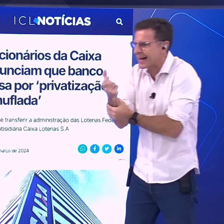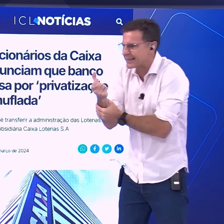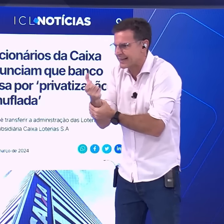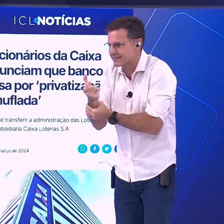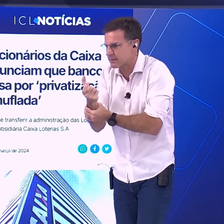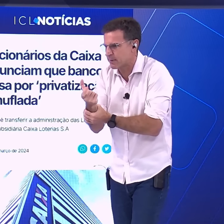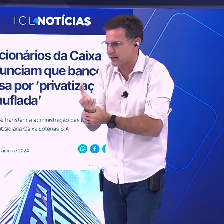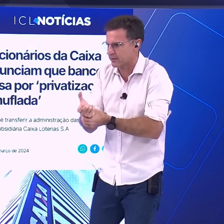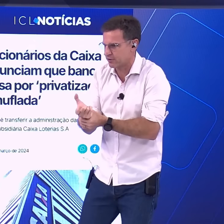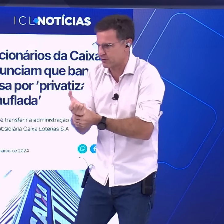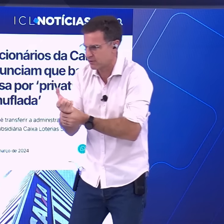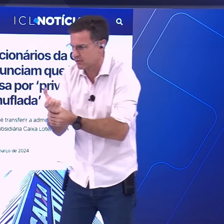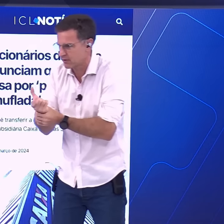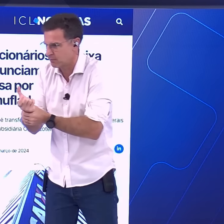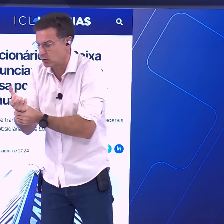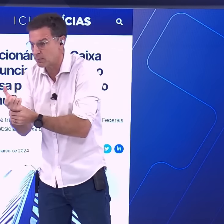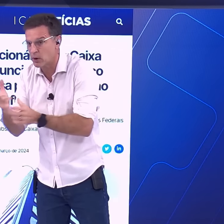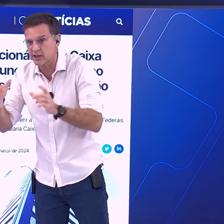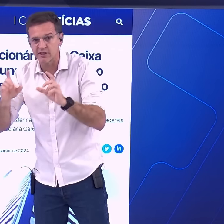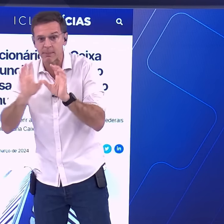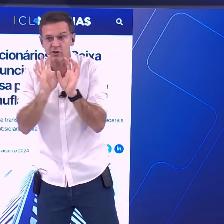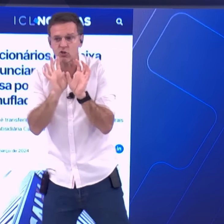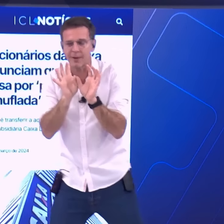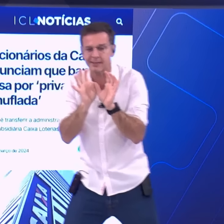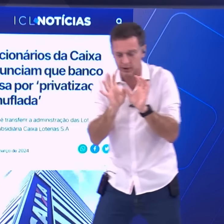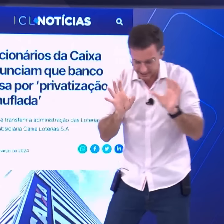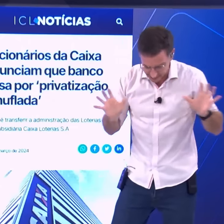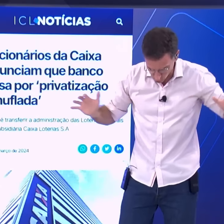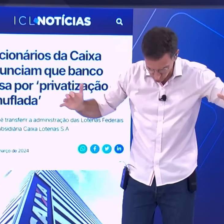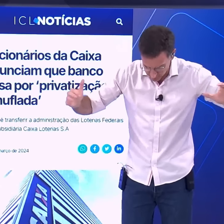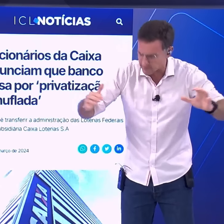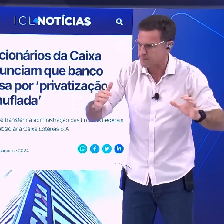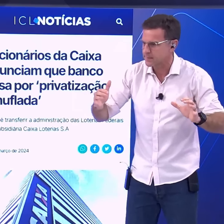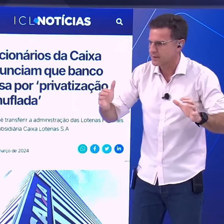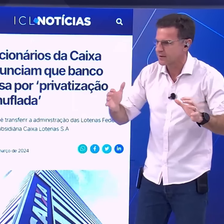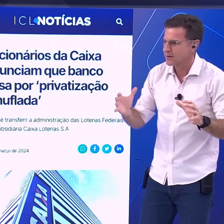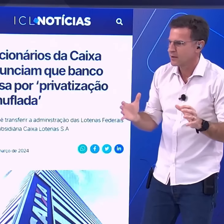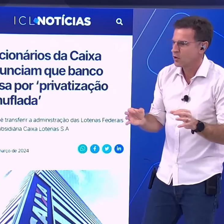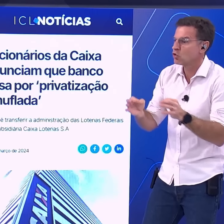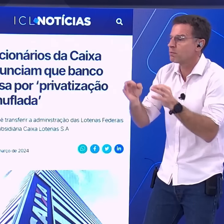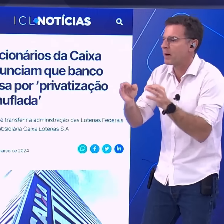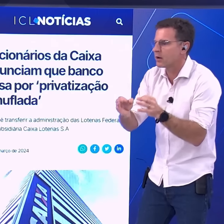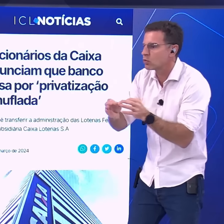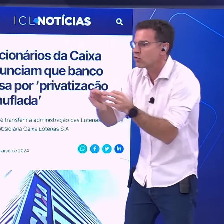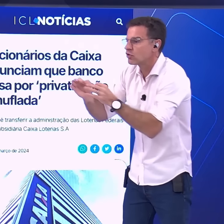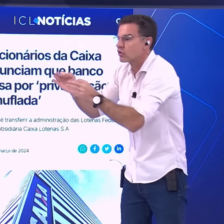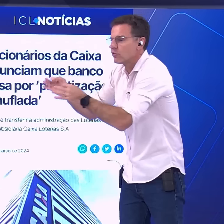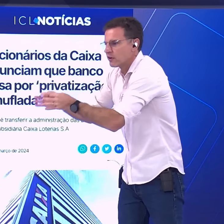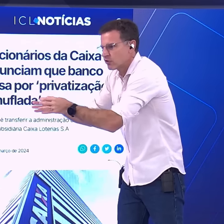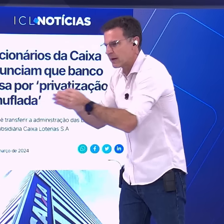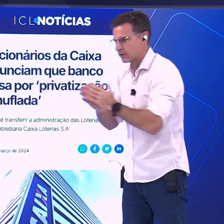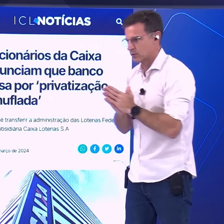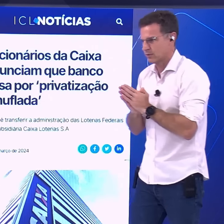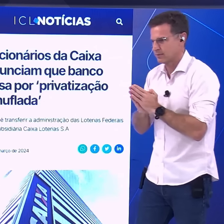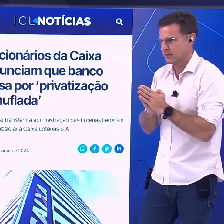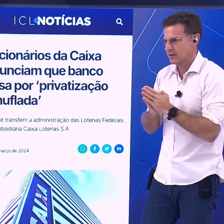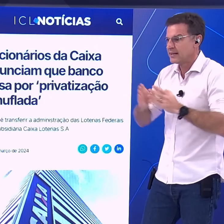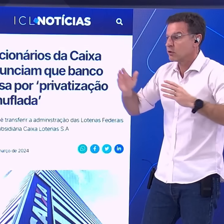venda dessas empresas muito importante dizer porque a gente começa a conectar tudo aqui os bancos de